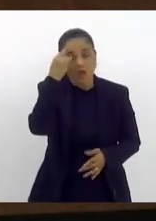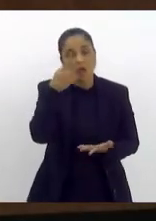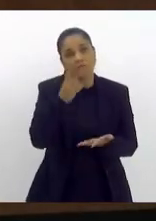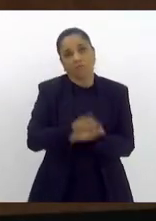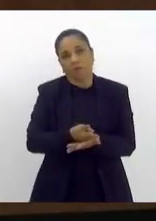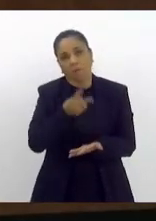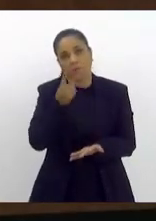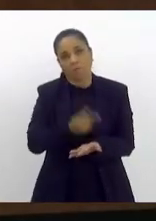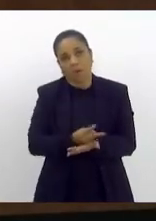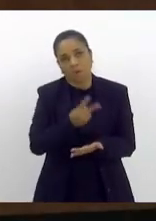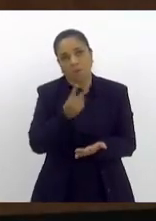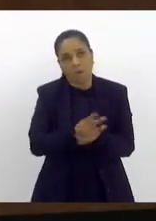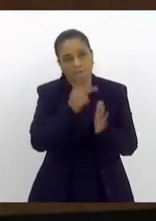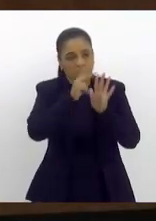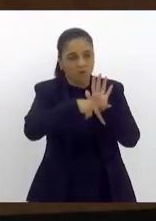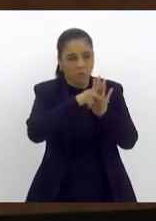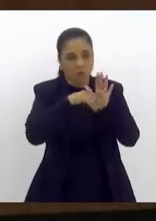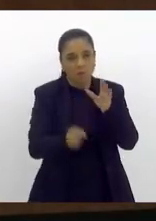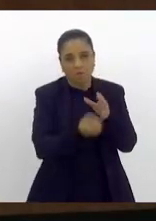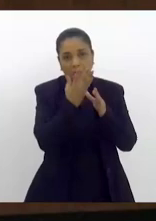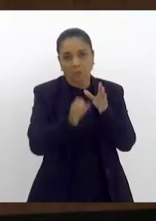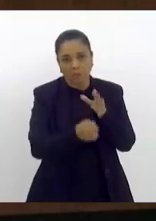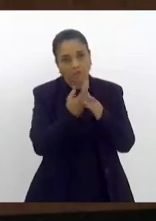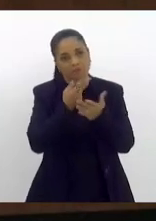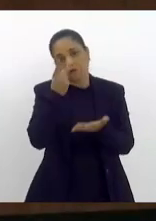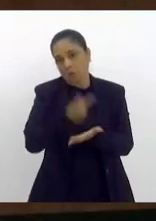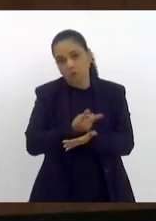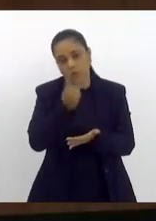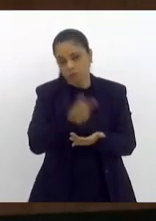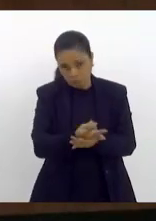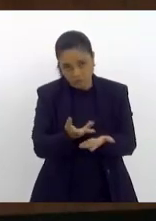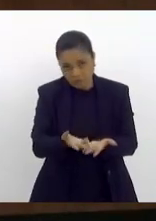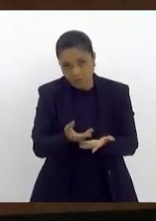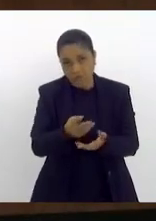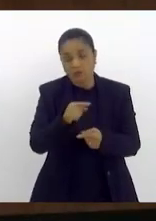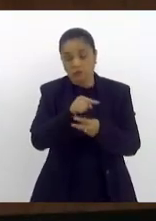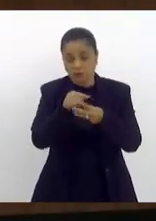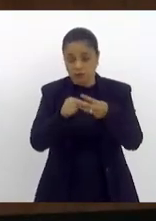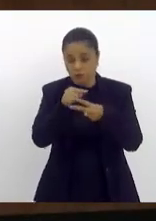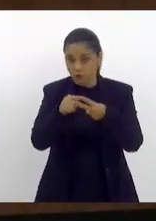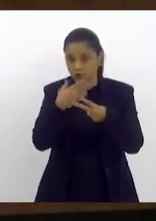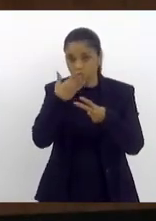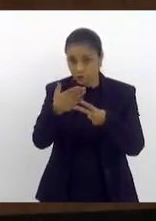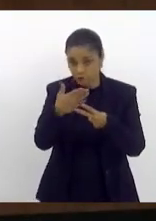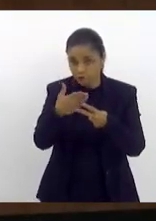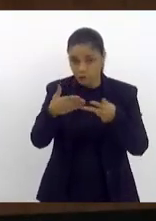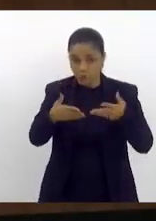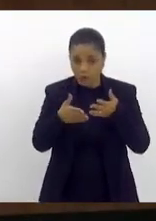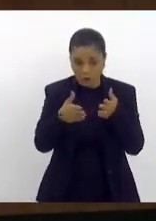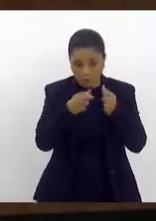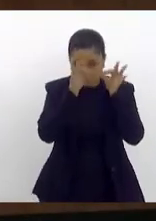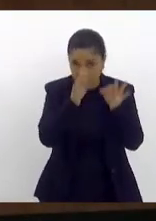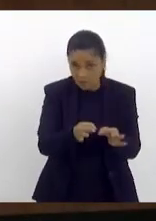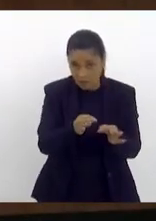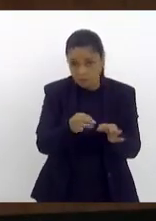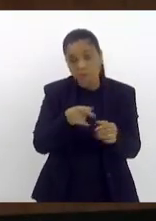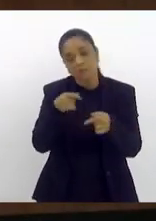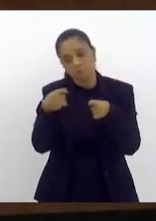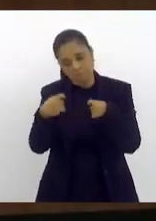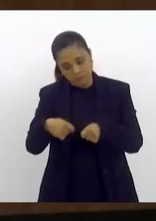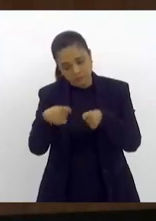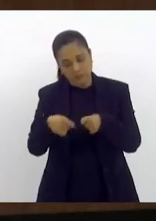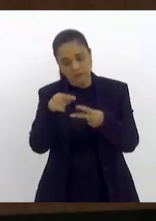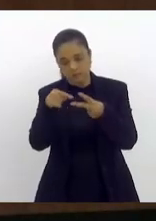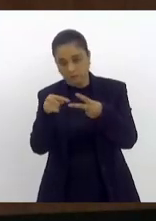fazendo projeto, e a coisa não vai sair do lugar. São dois tipos. A gente precisa ter um caminho para o ideal, mas a gente precisa tratar